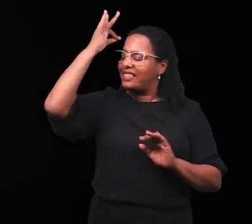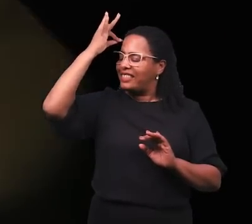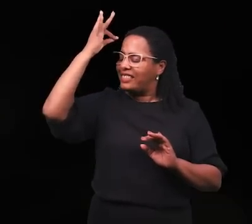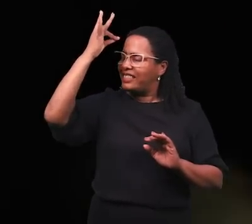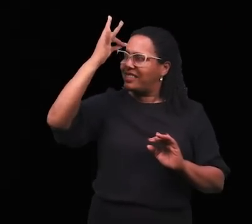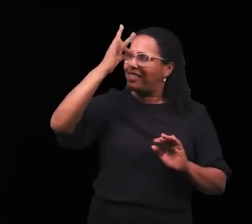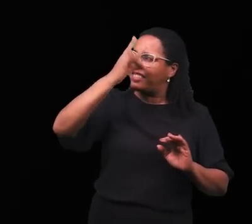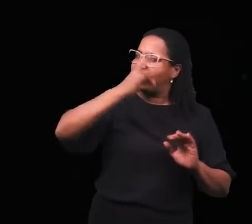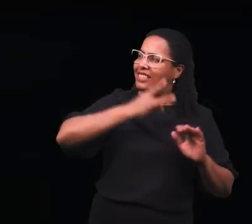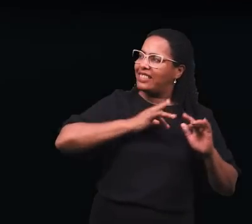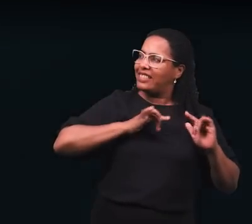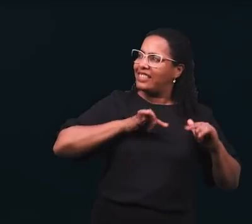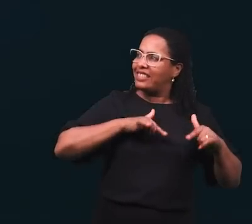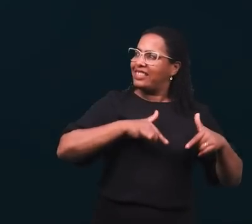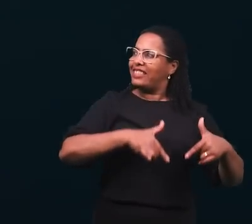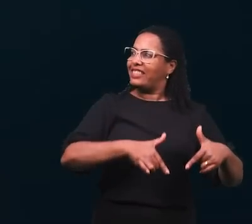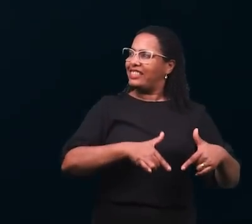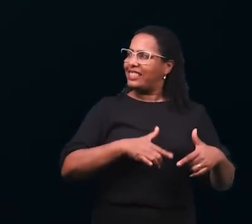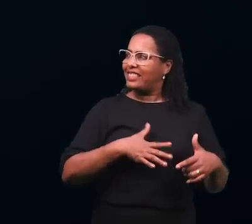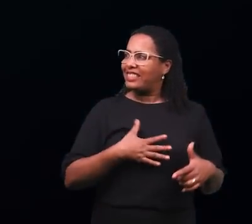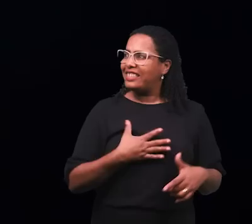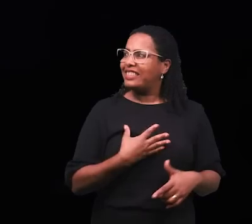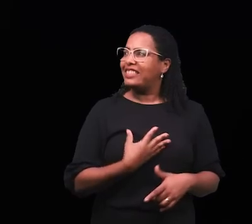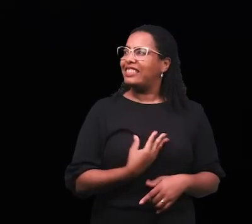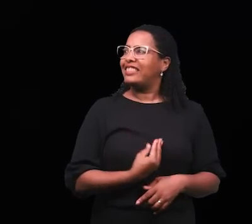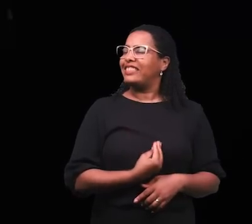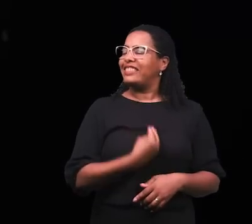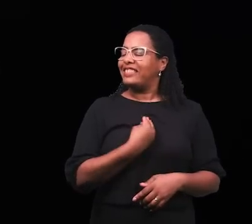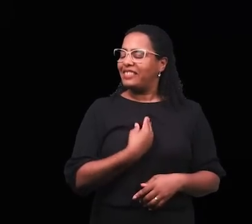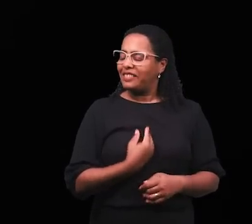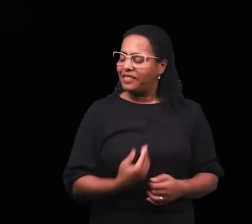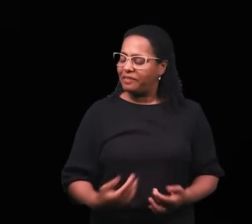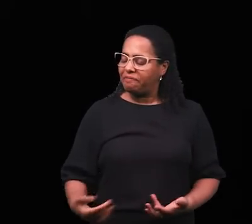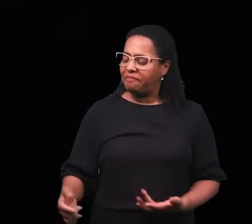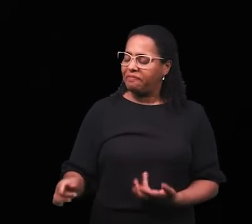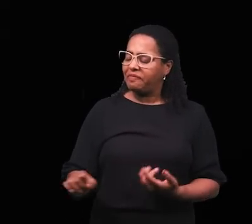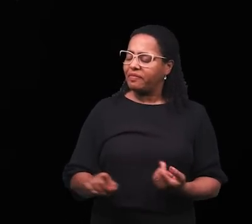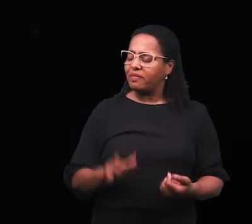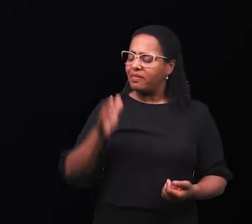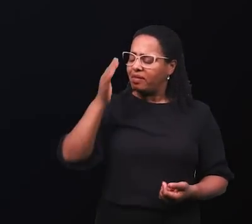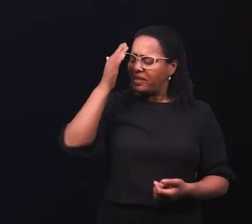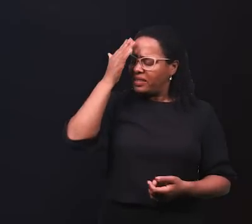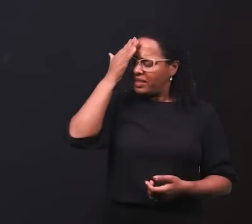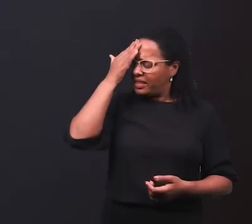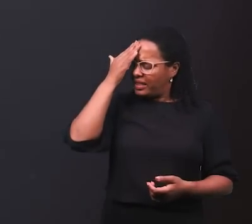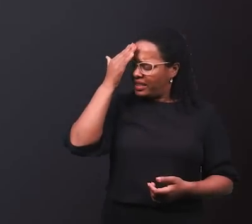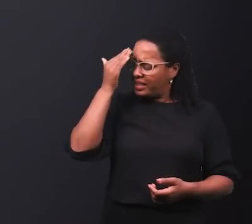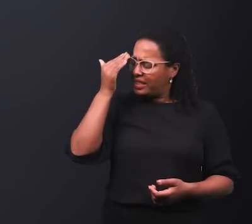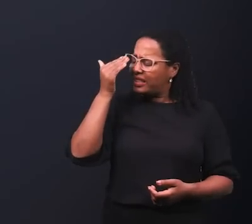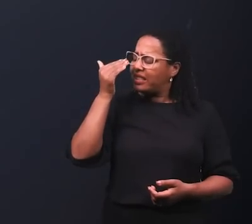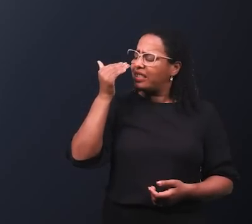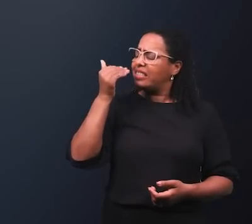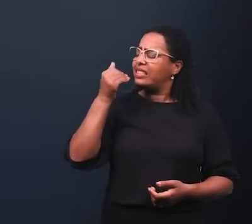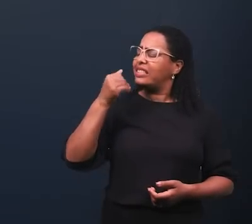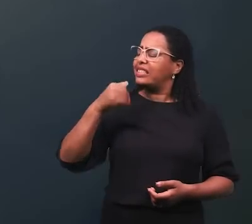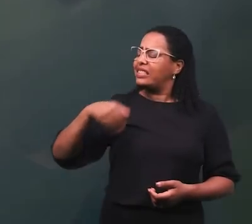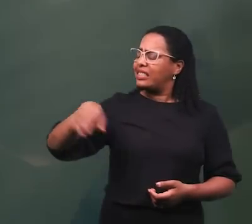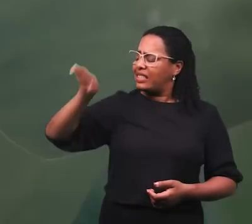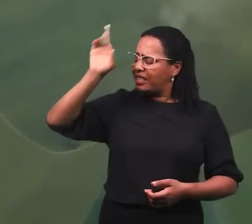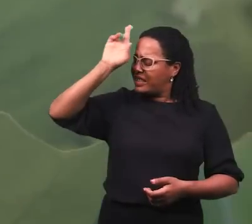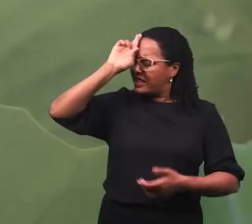derrama do teu sangue sobre mim, ó Senhor.